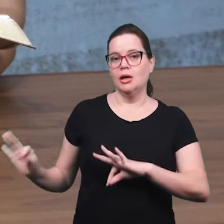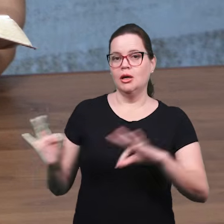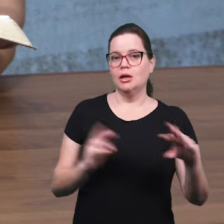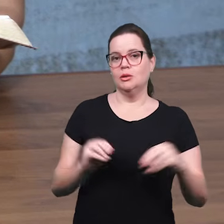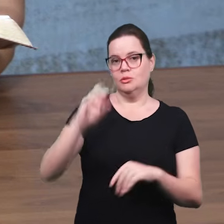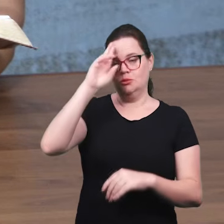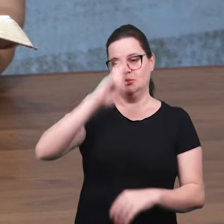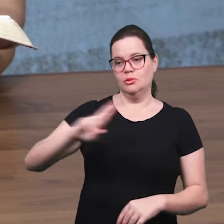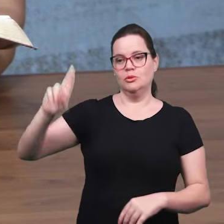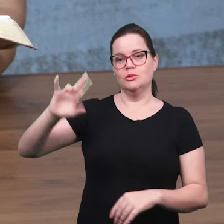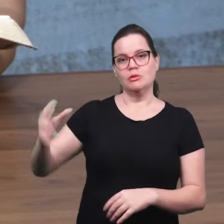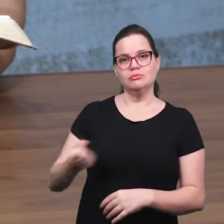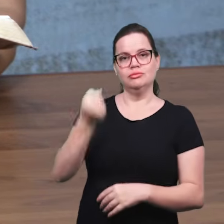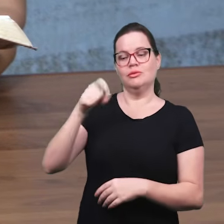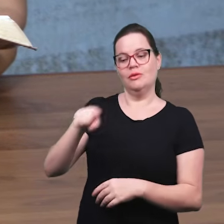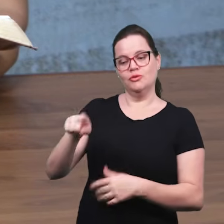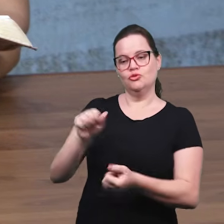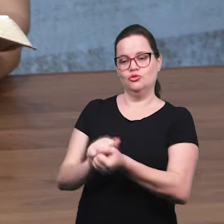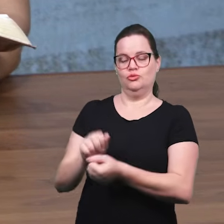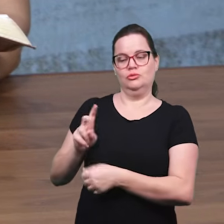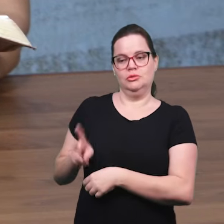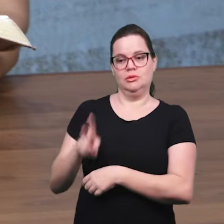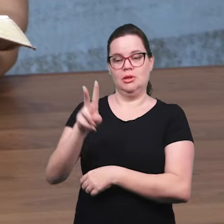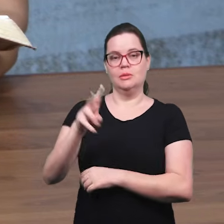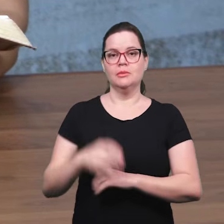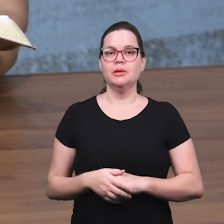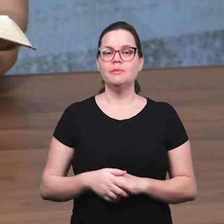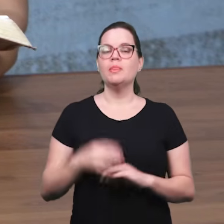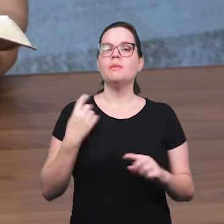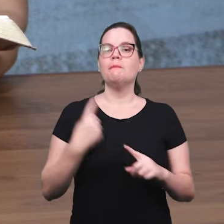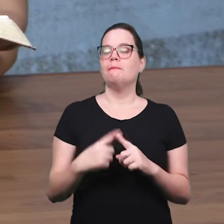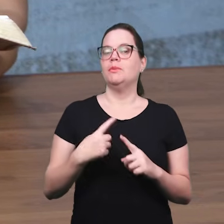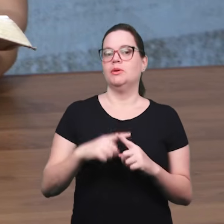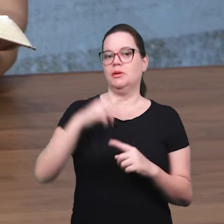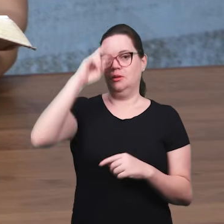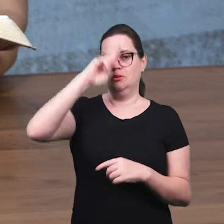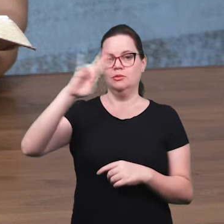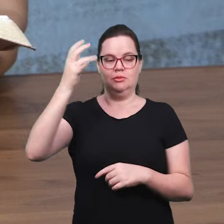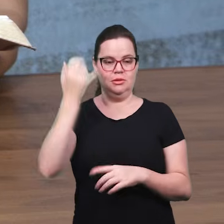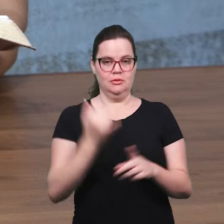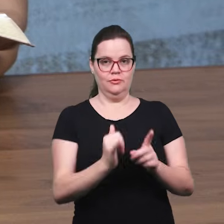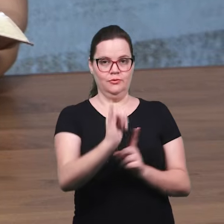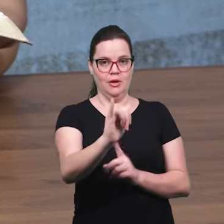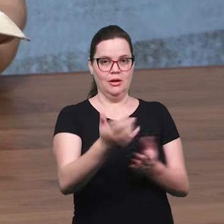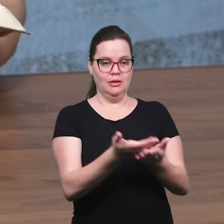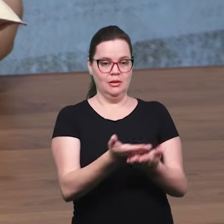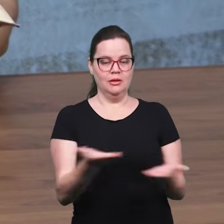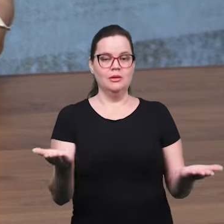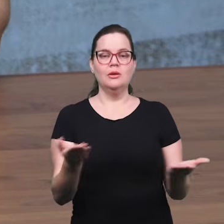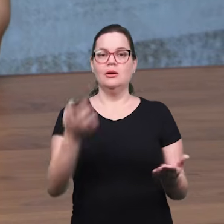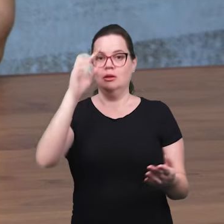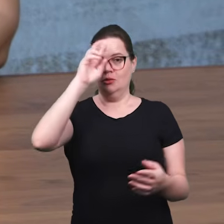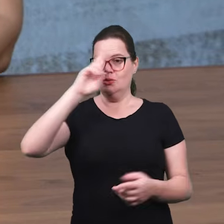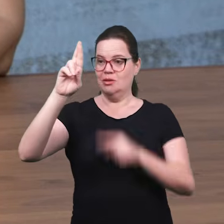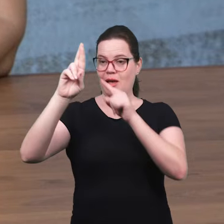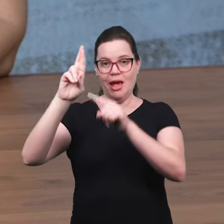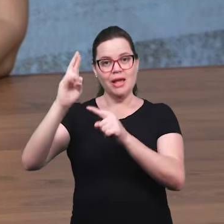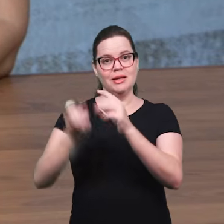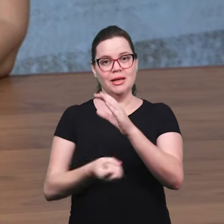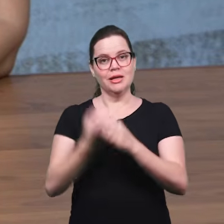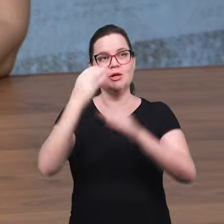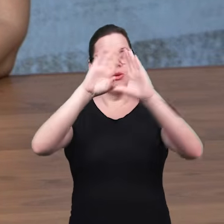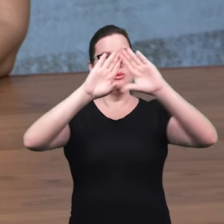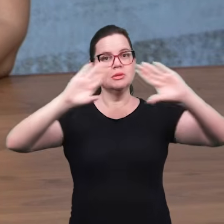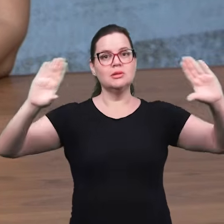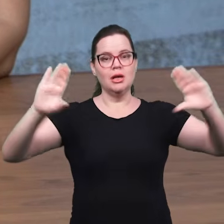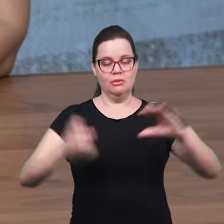as eternidades. Porque assim diz o Senhor, que tem criado os céus, o Deus